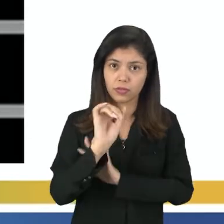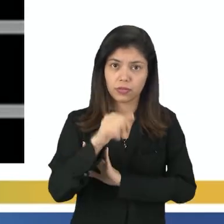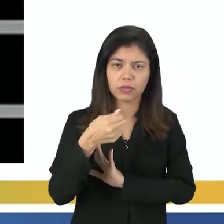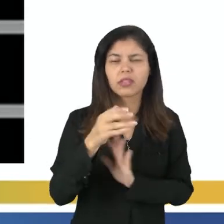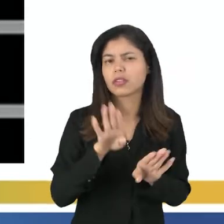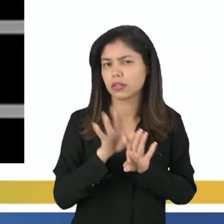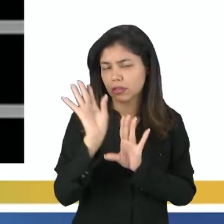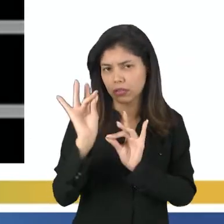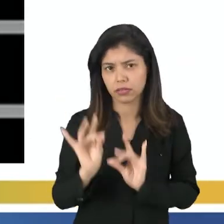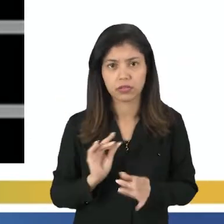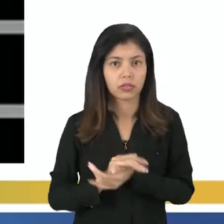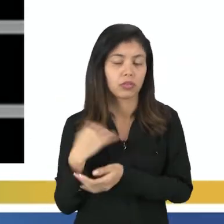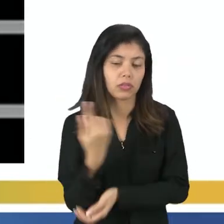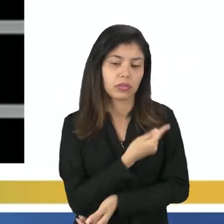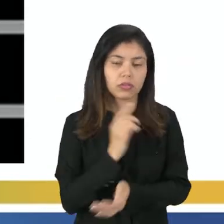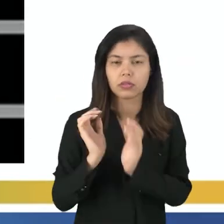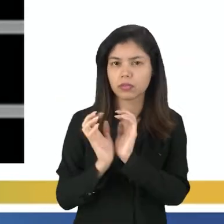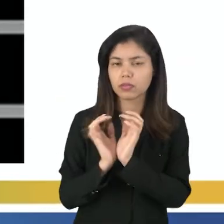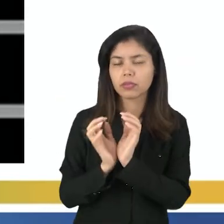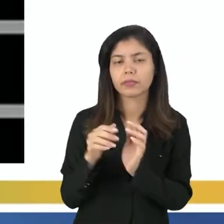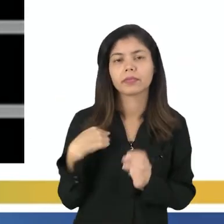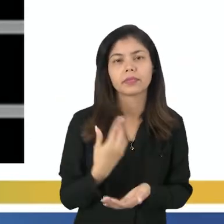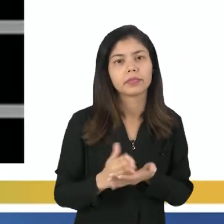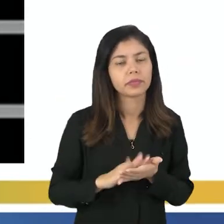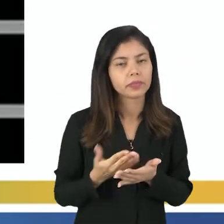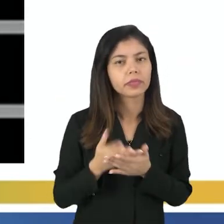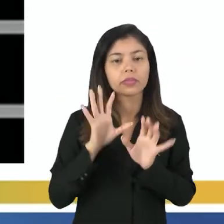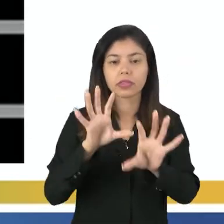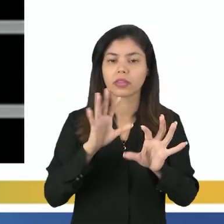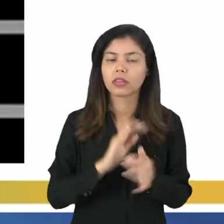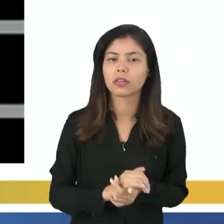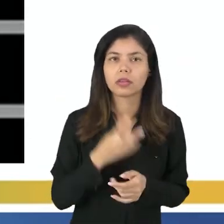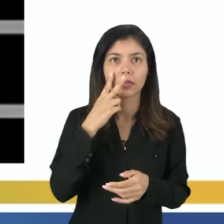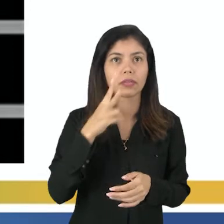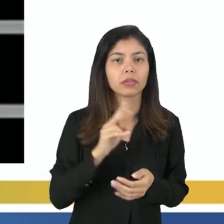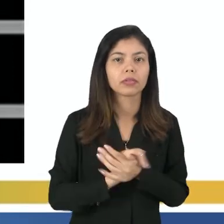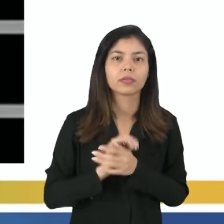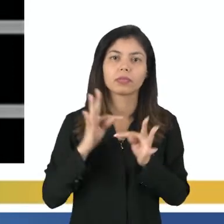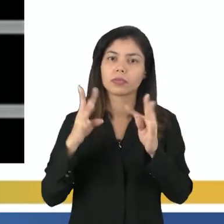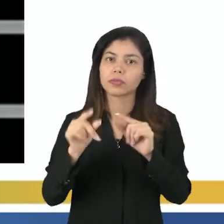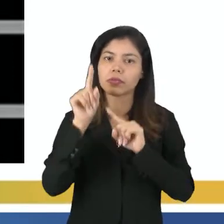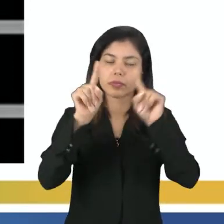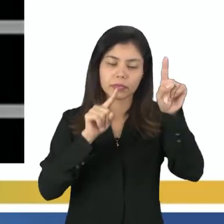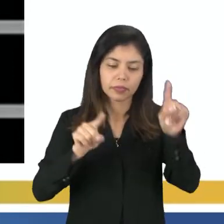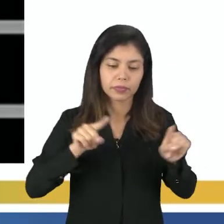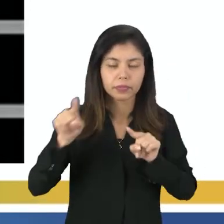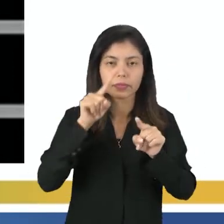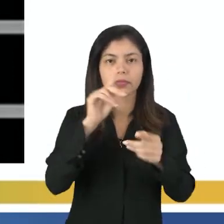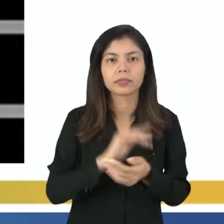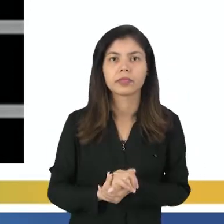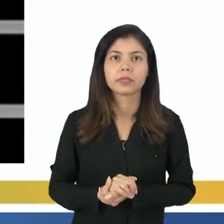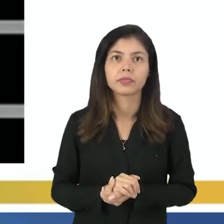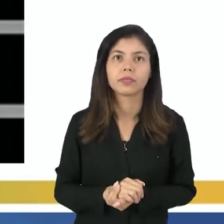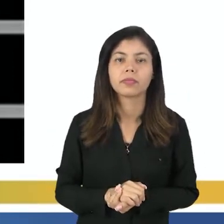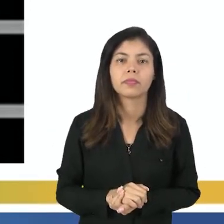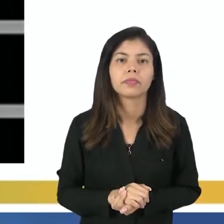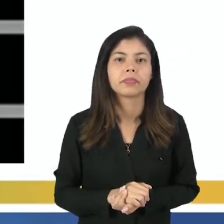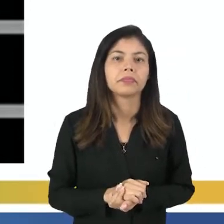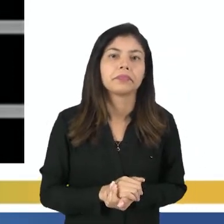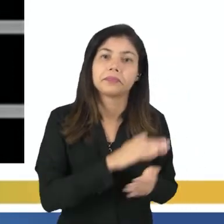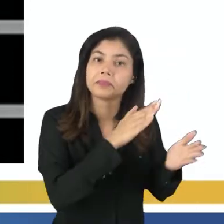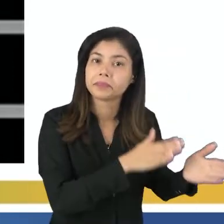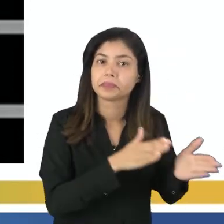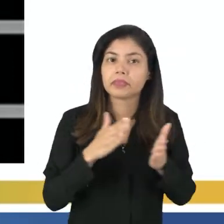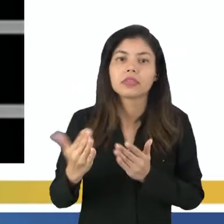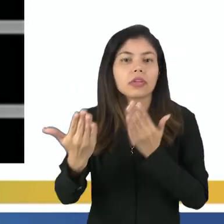sinal. Nosso cérebro está interpretando isso, e é por isso que a gente vê isso aí tudo piscando, né? Isso é a